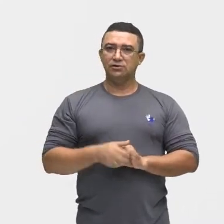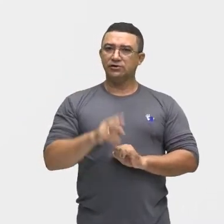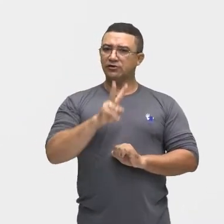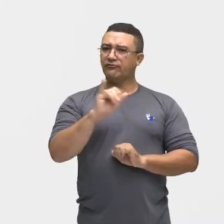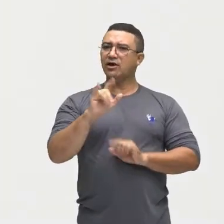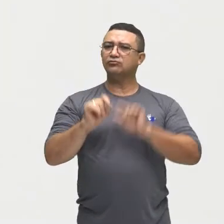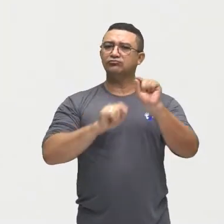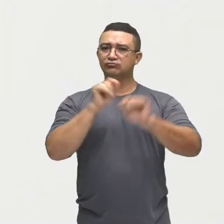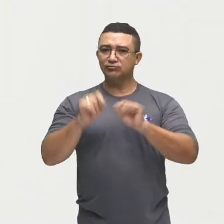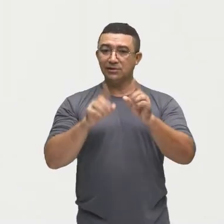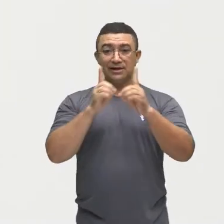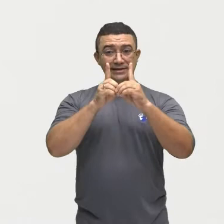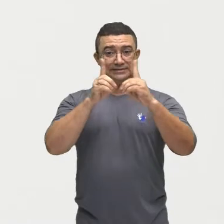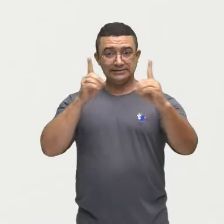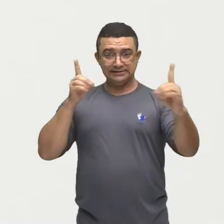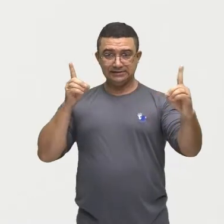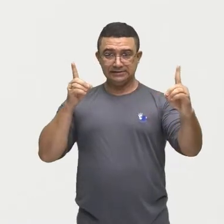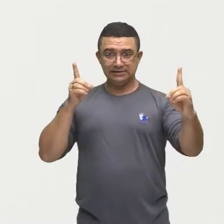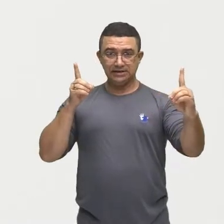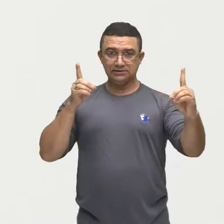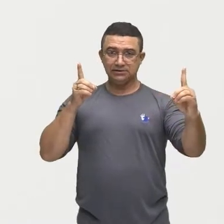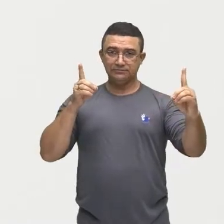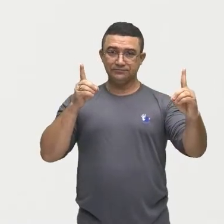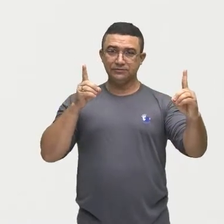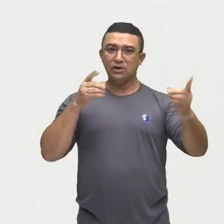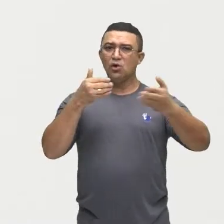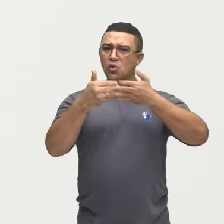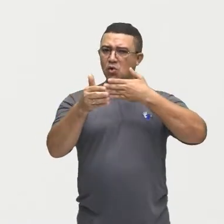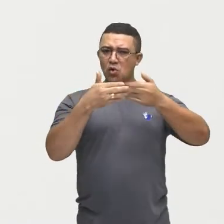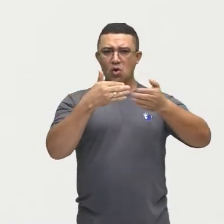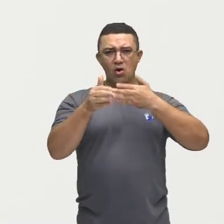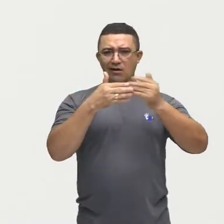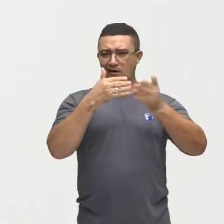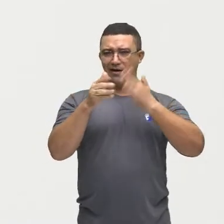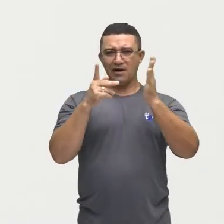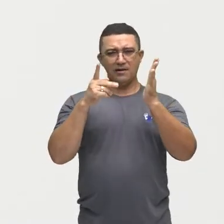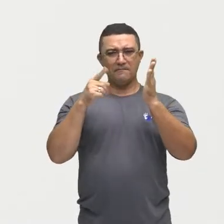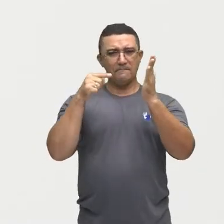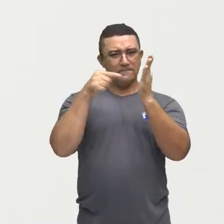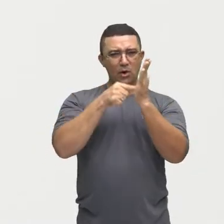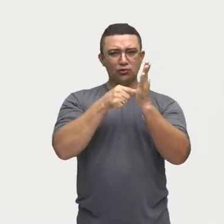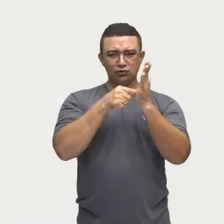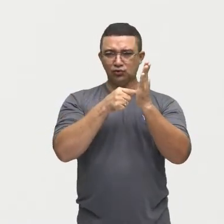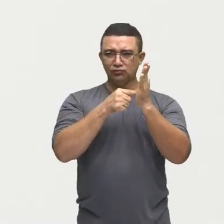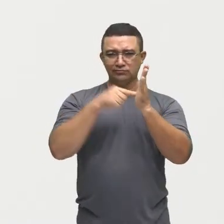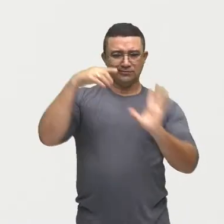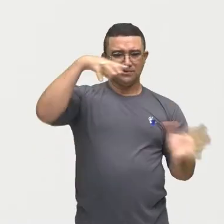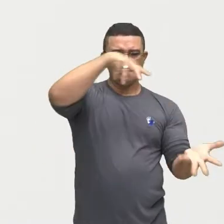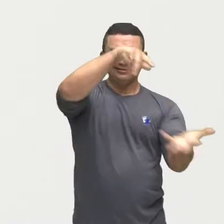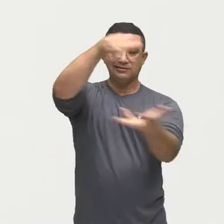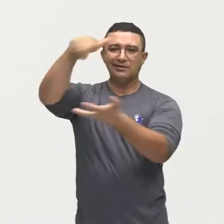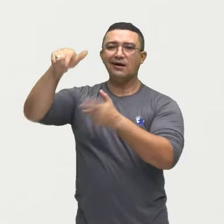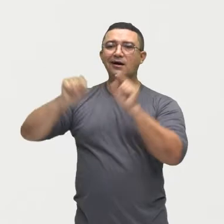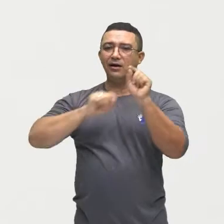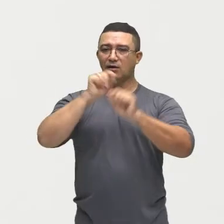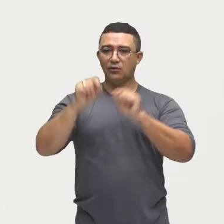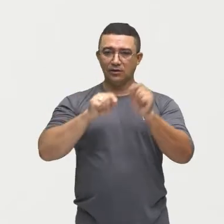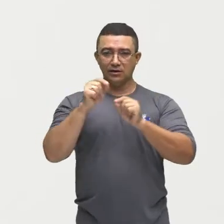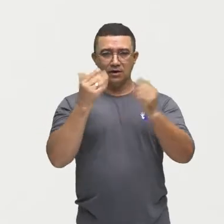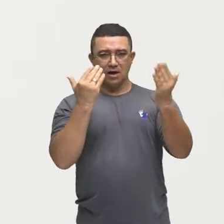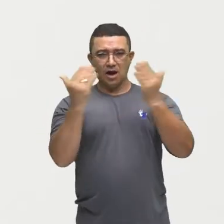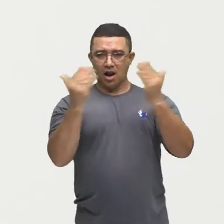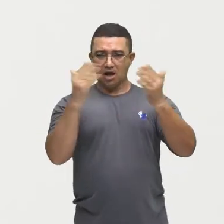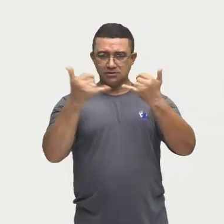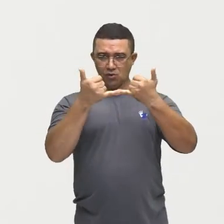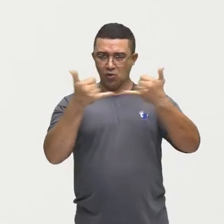aqui, olha, a distância, tá bom? De qualquer ponto da superfície terrestre em relação aí à linha